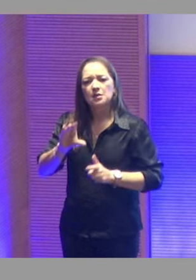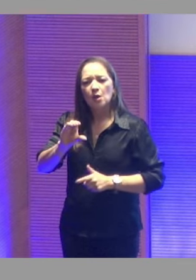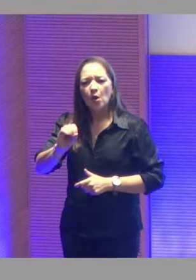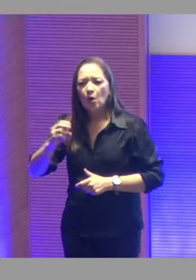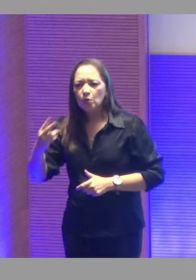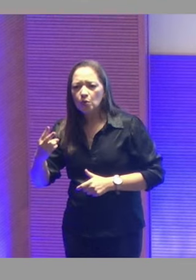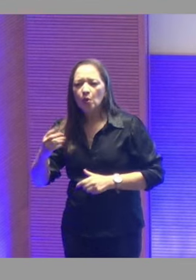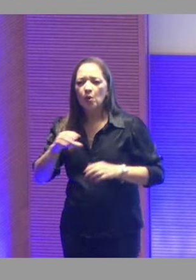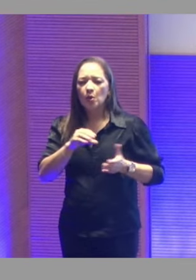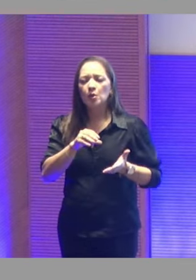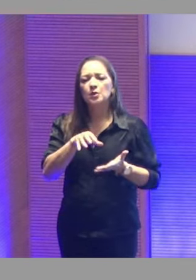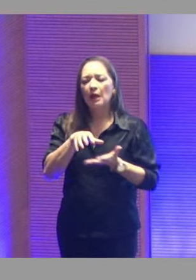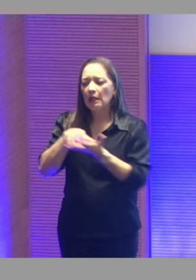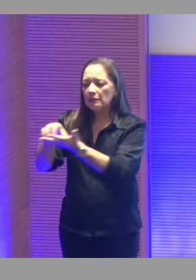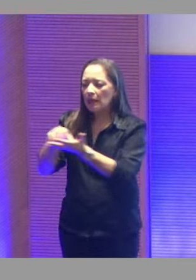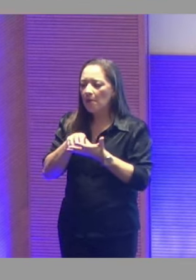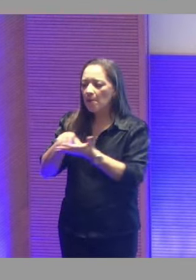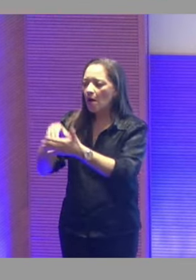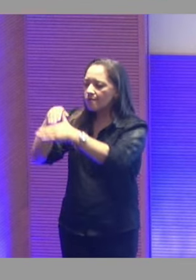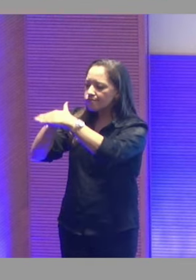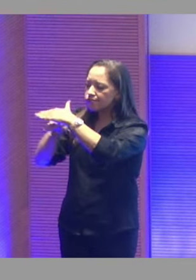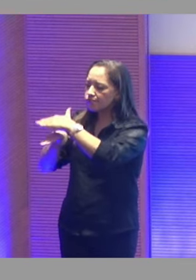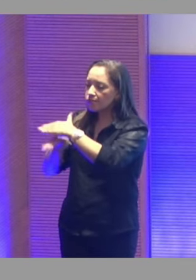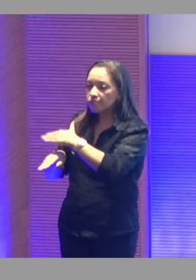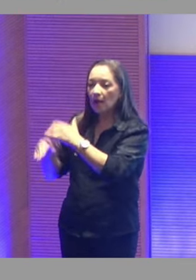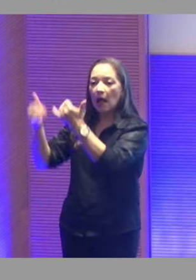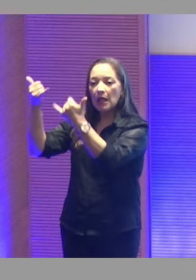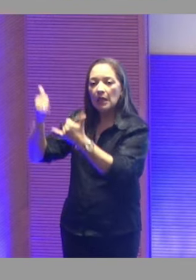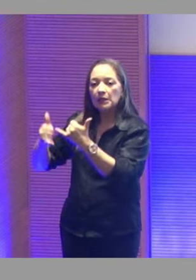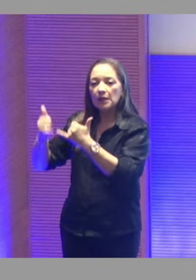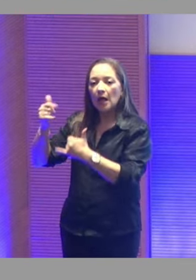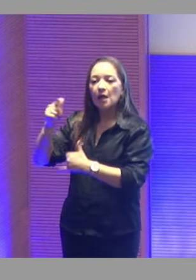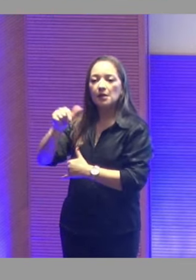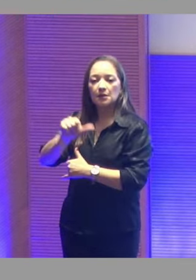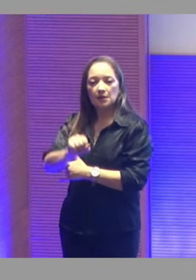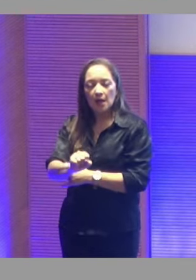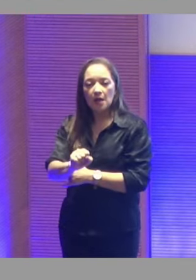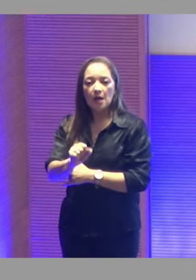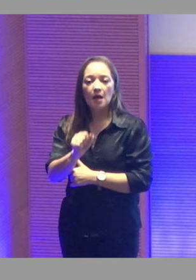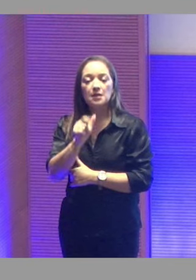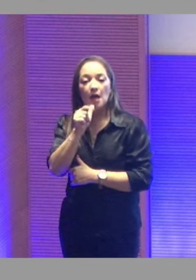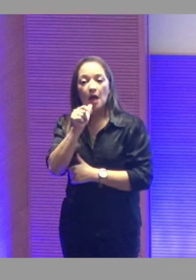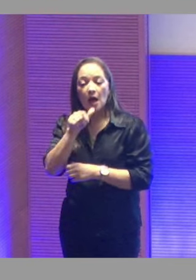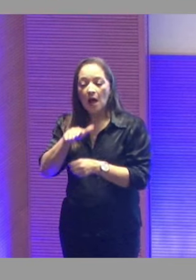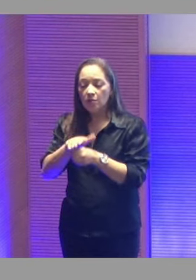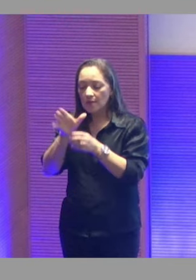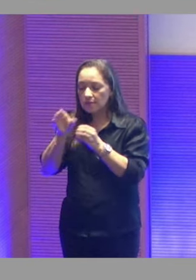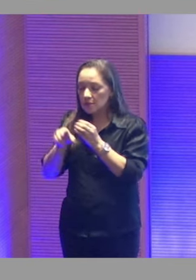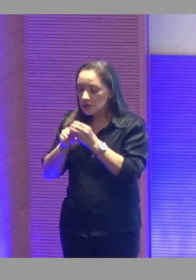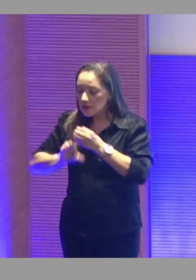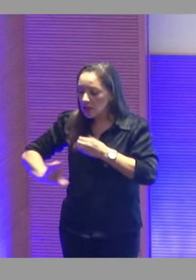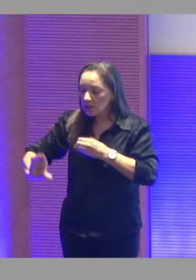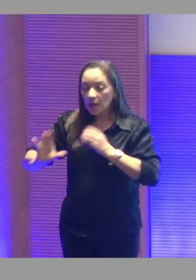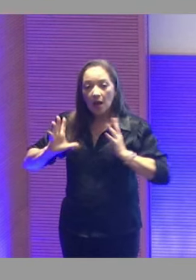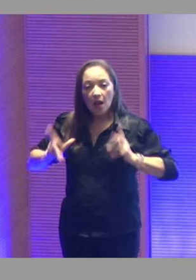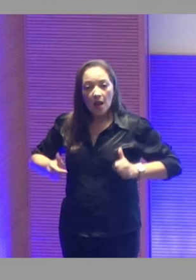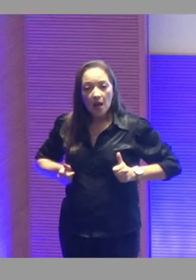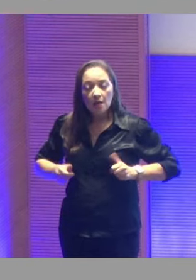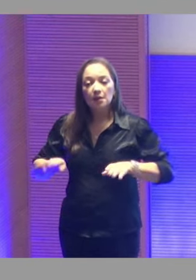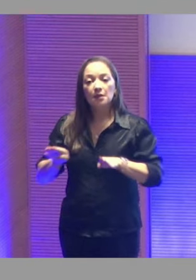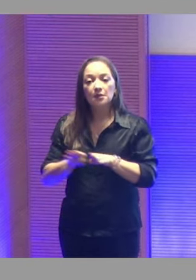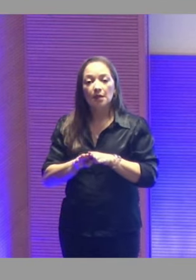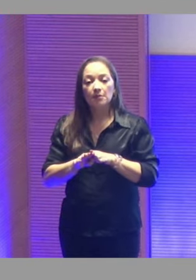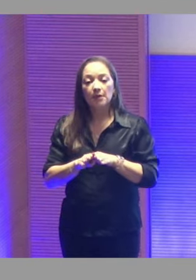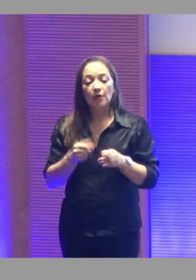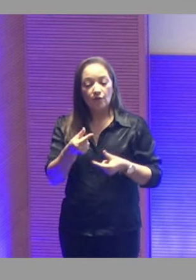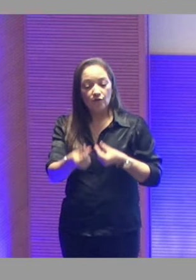transporte armazenagem eletricidade gás eh água saneamento tem ali atividades financeiras e e seguros a gente pode ver